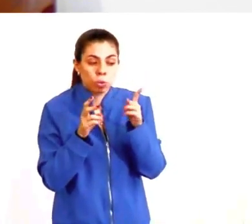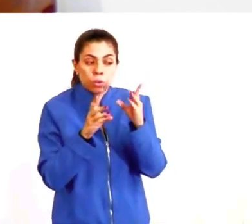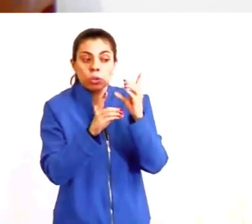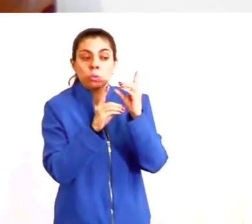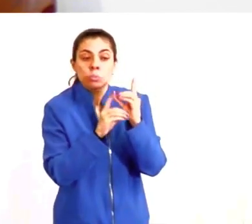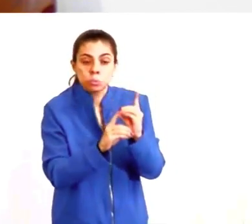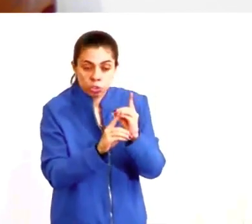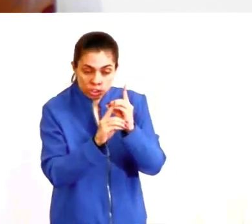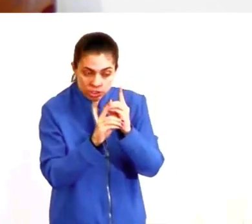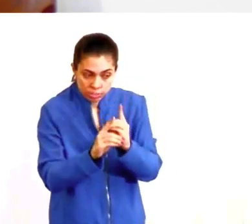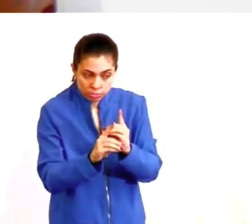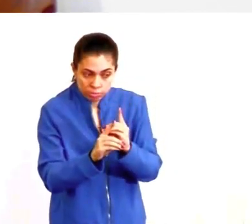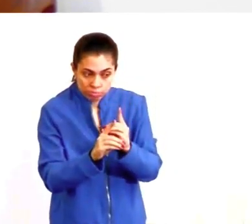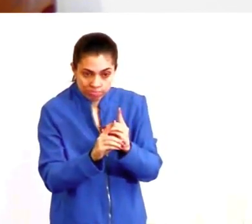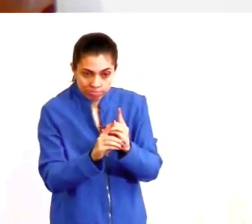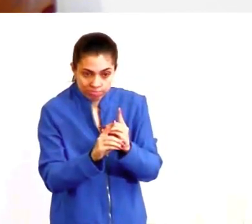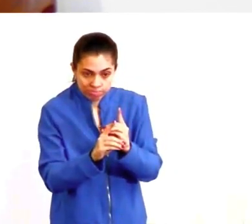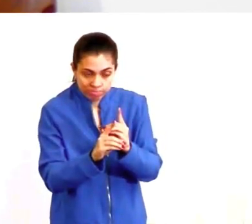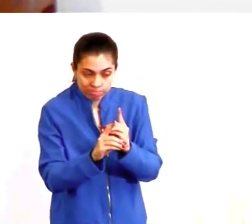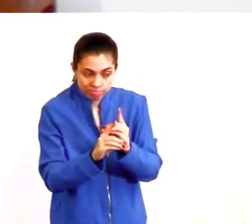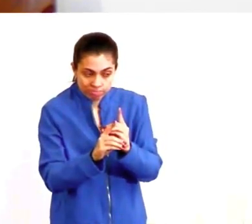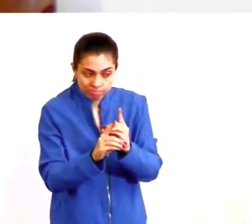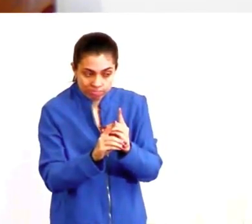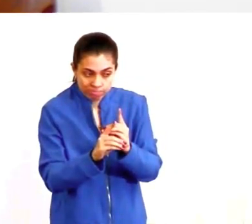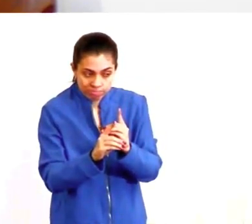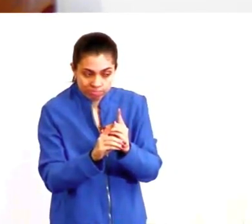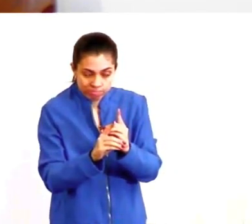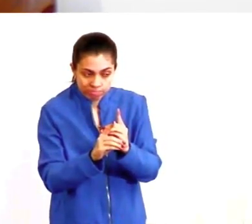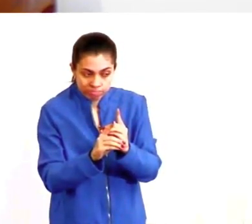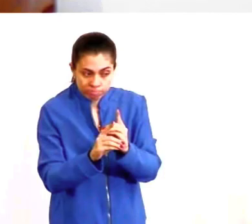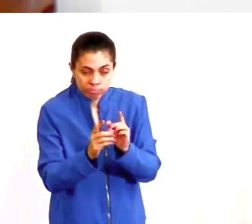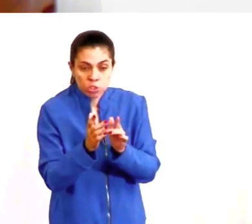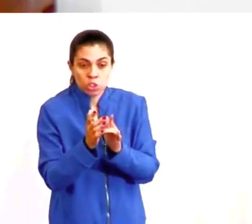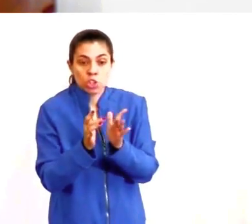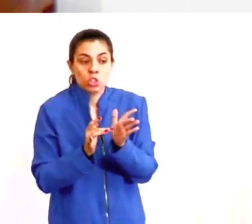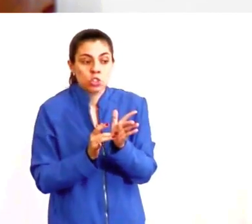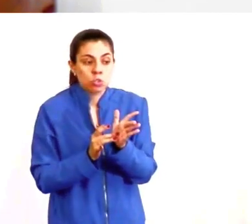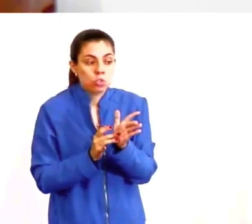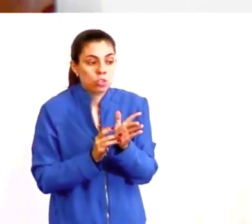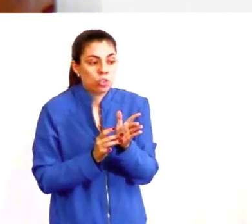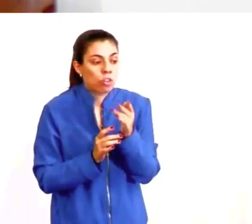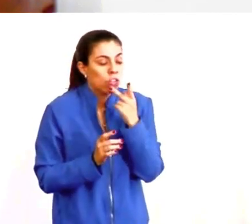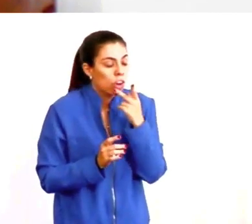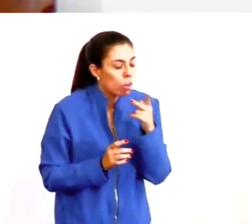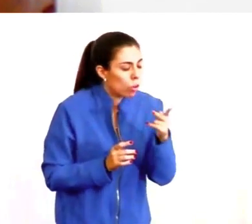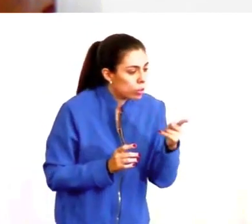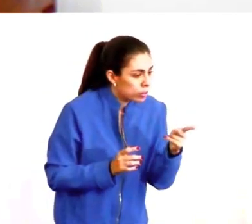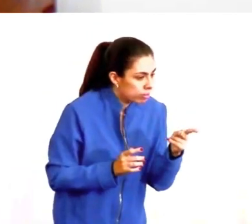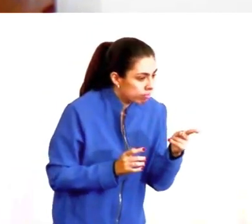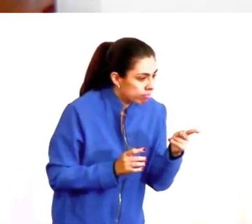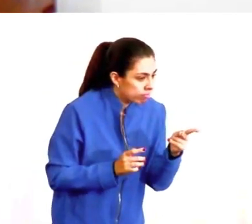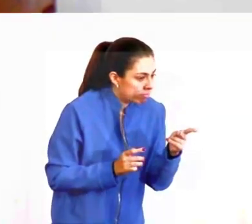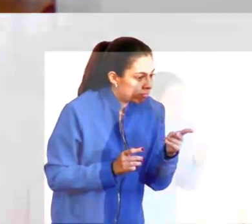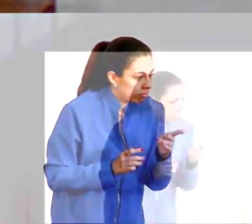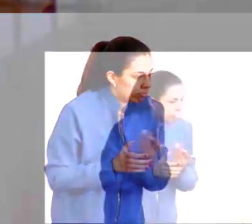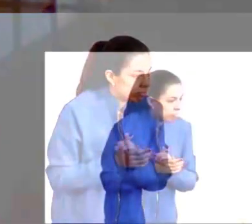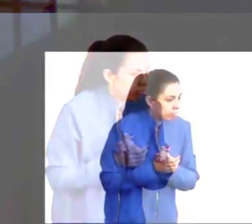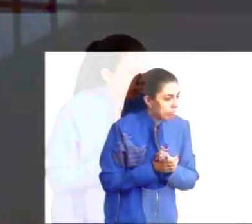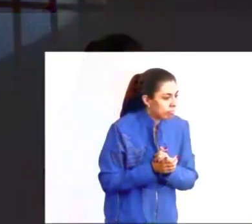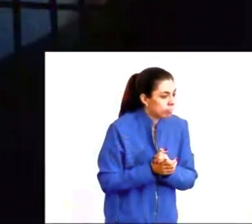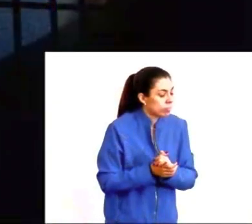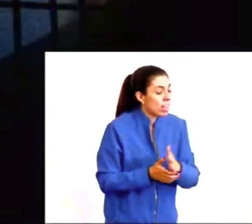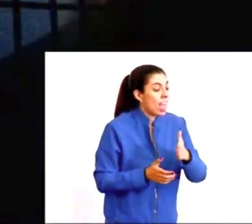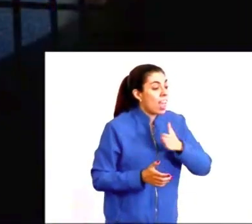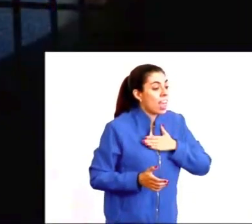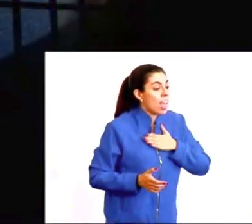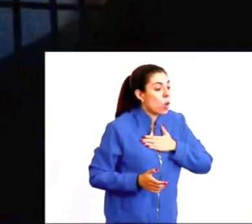frases maravilhosas. Vejam, Jesus aproximando-se, falou-lhes dizendo: toda